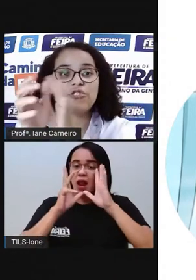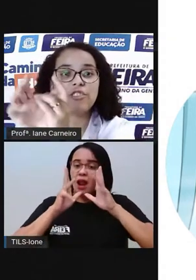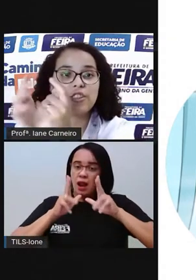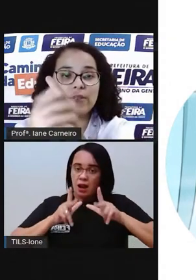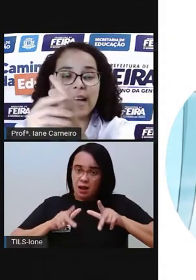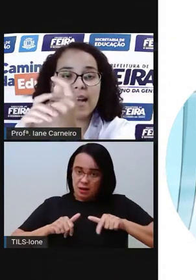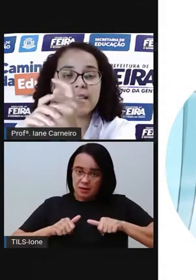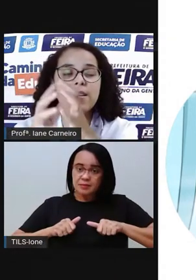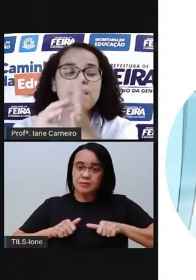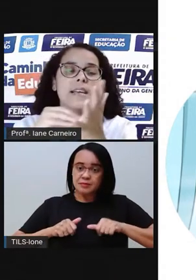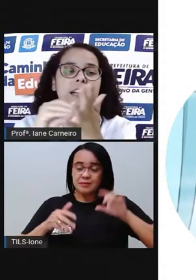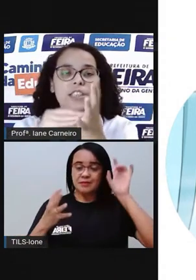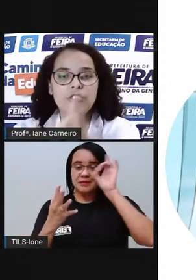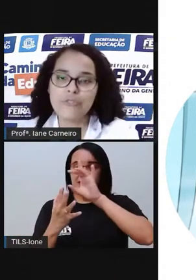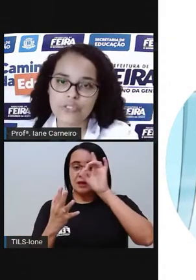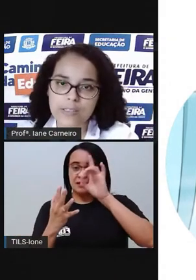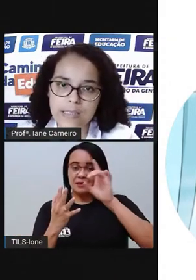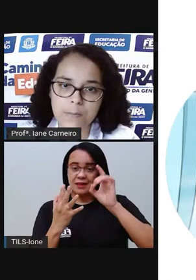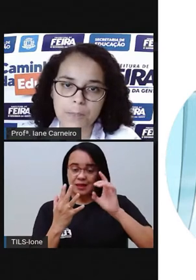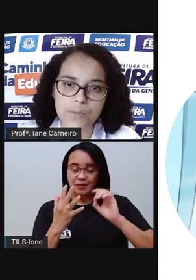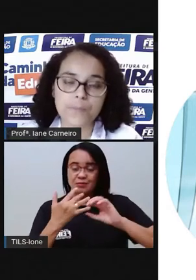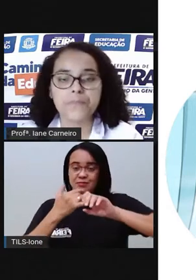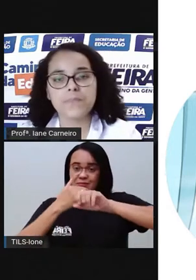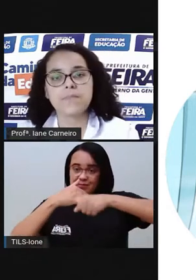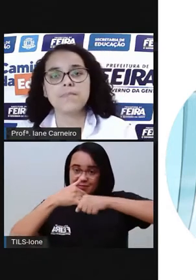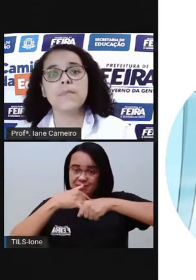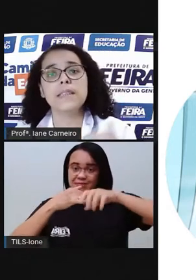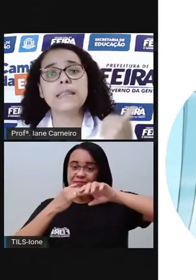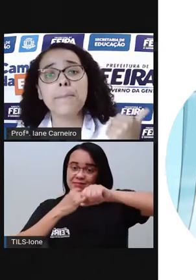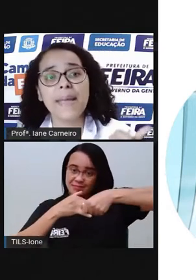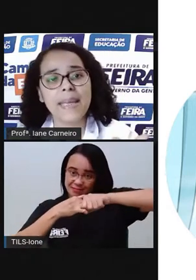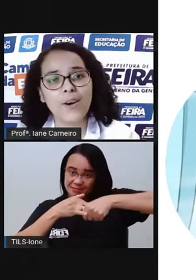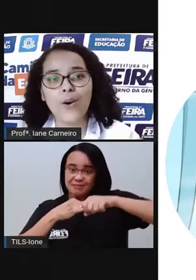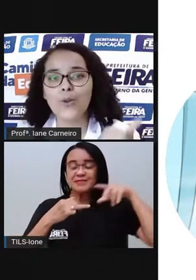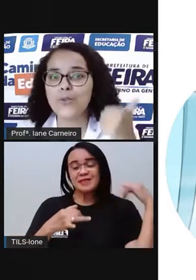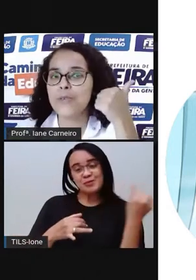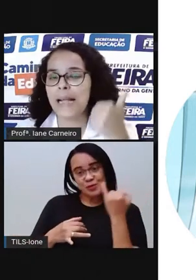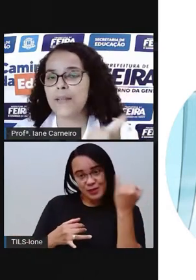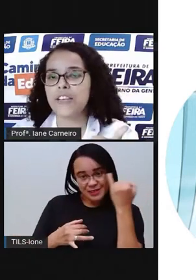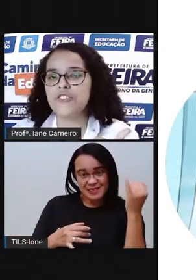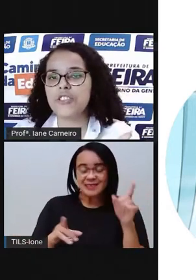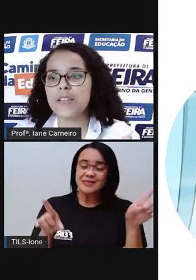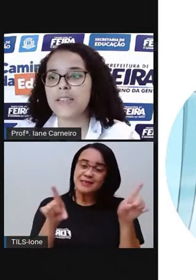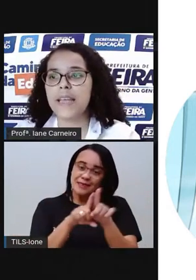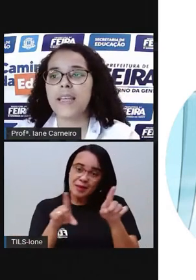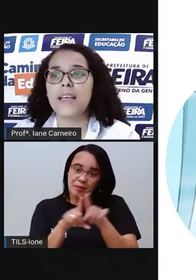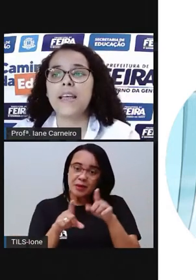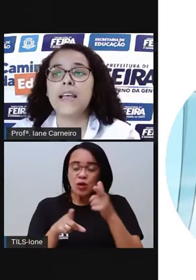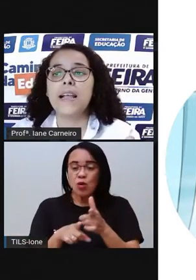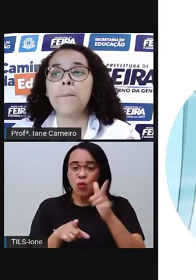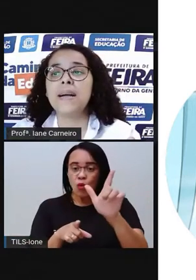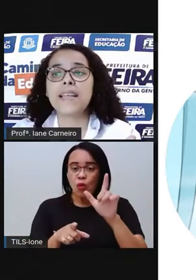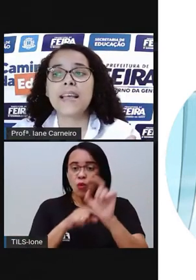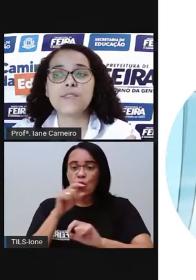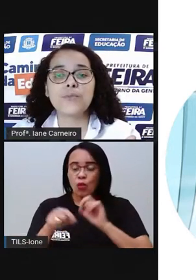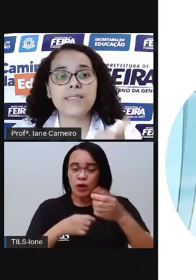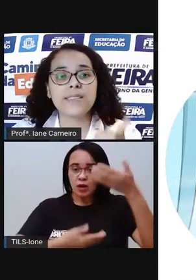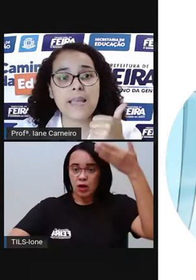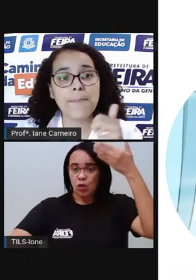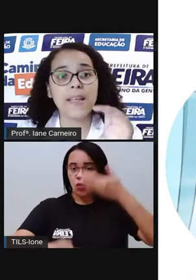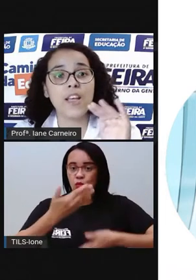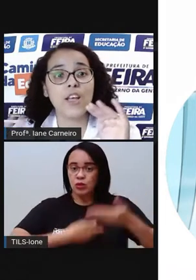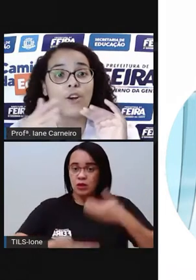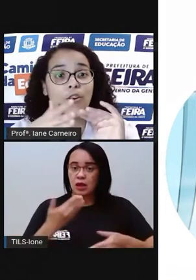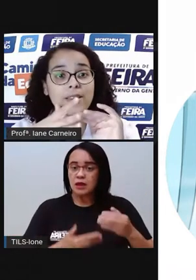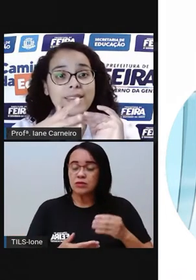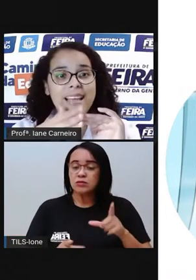cada dedinho, cada cantinho de nossas mãos. Também, ó, outro cuidado que a gente tem que ter: manter as unhas